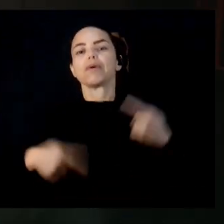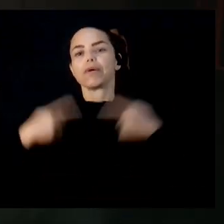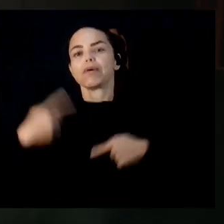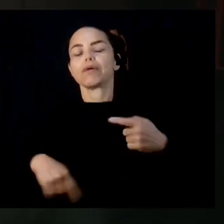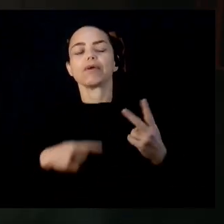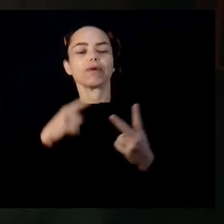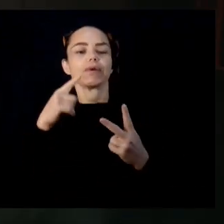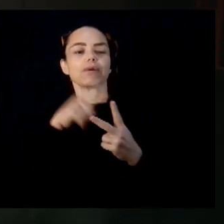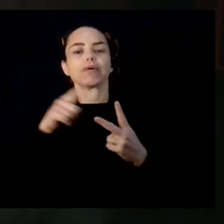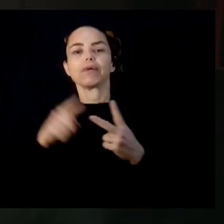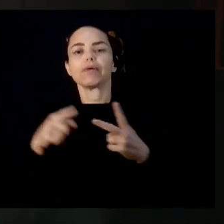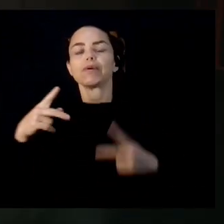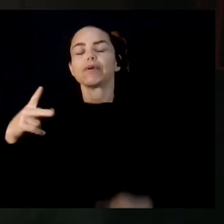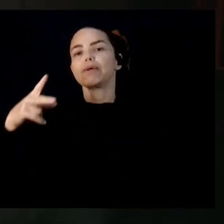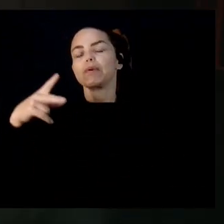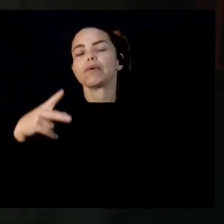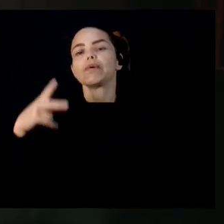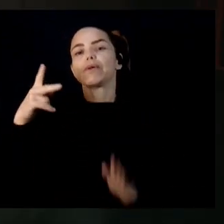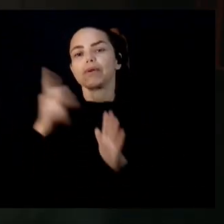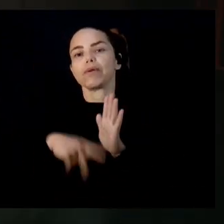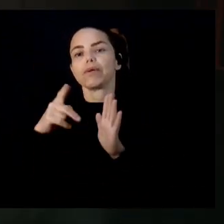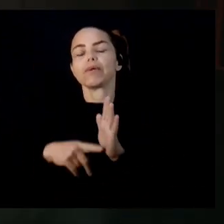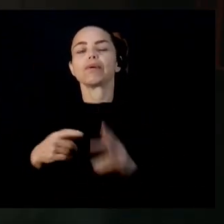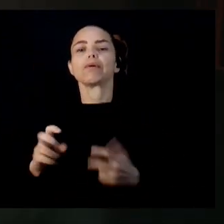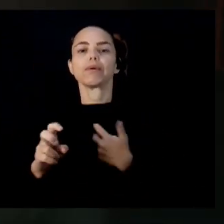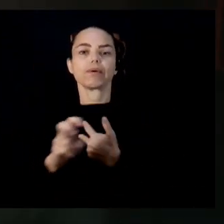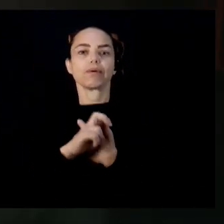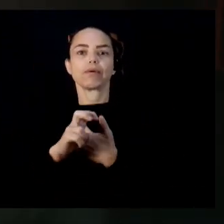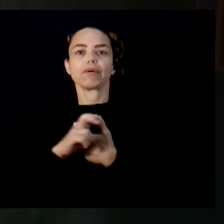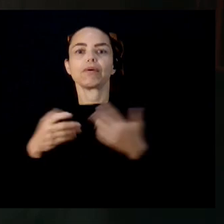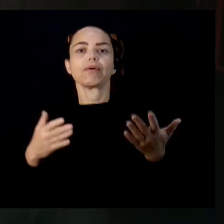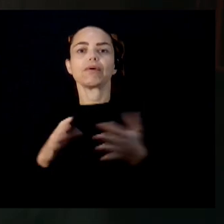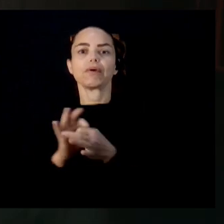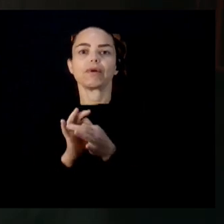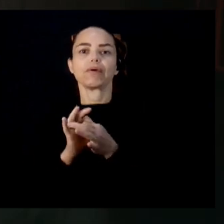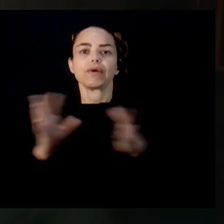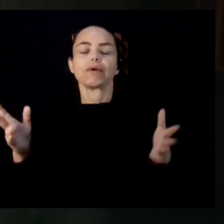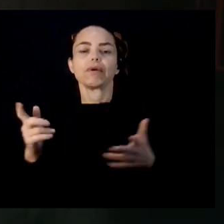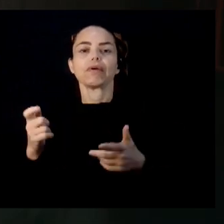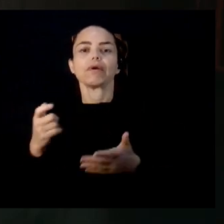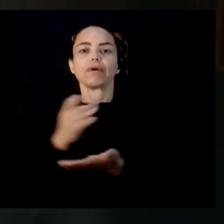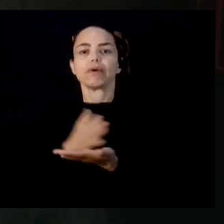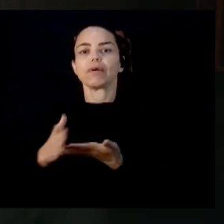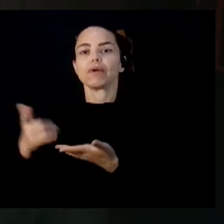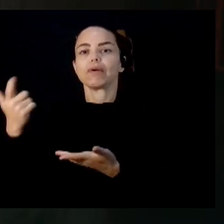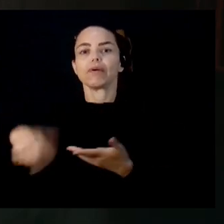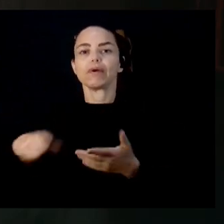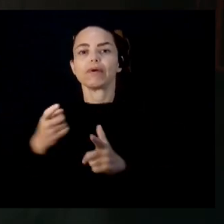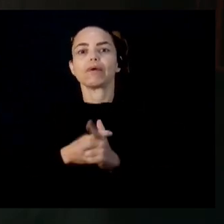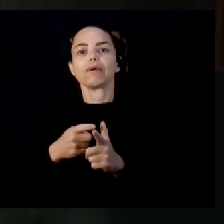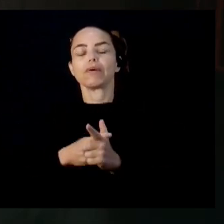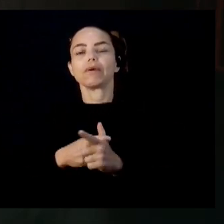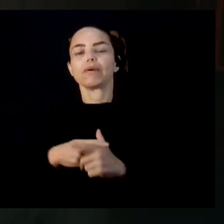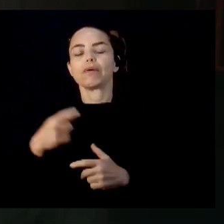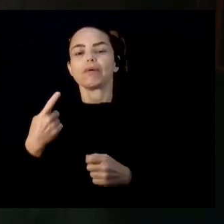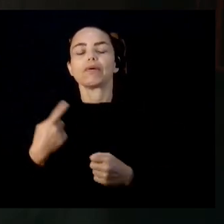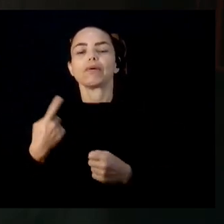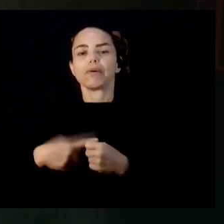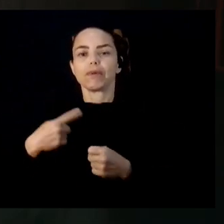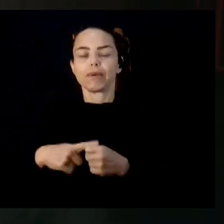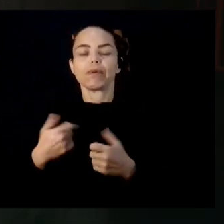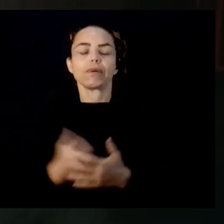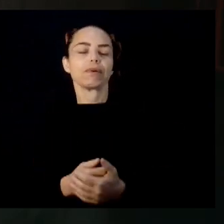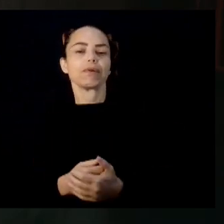projetos encaminhados pelo Executivo que autorizam a renegociação de dívidas do município. Uma das propostas